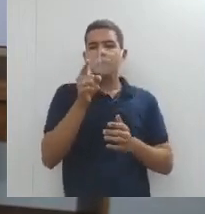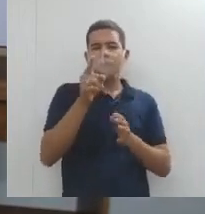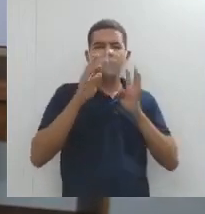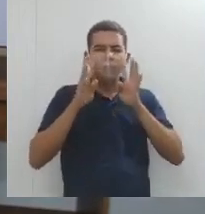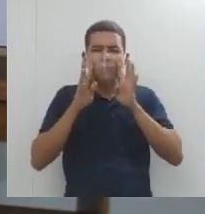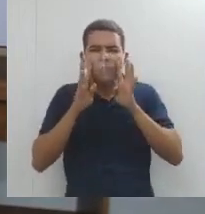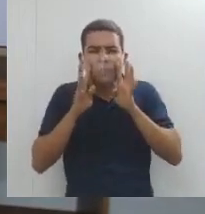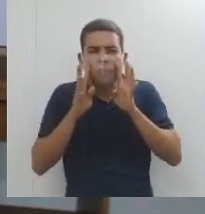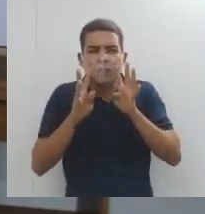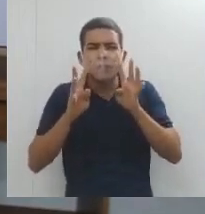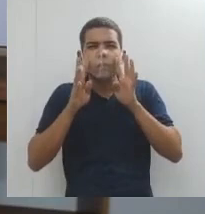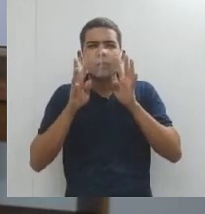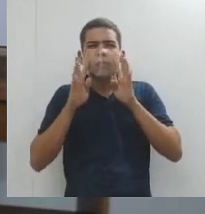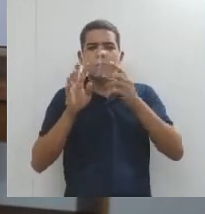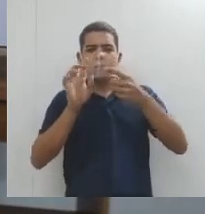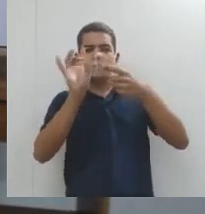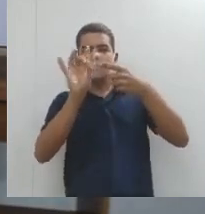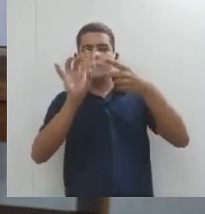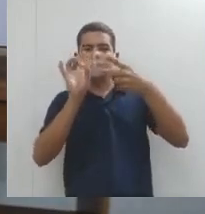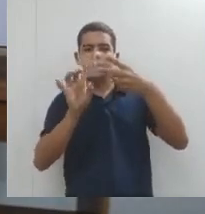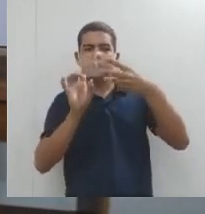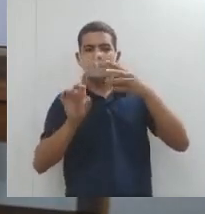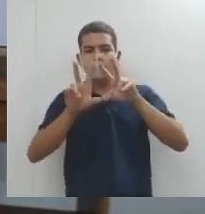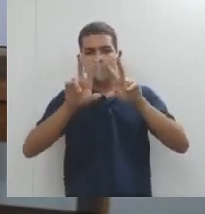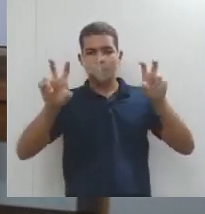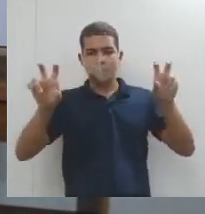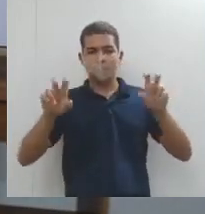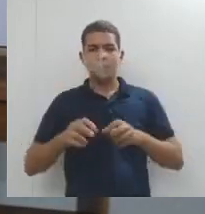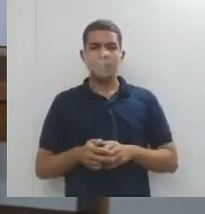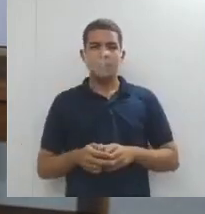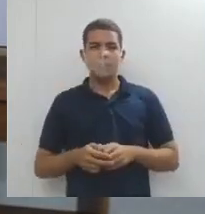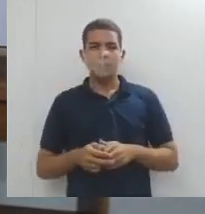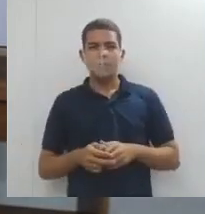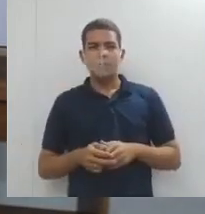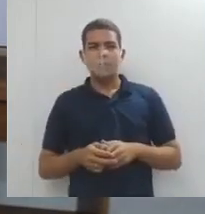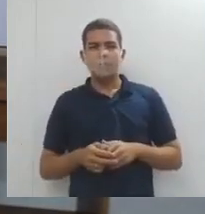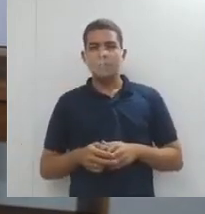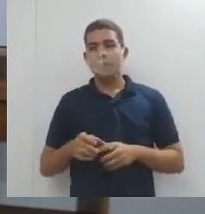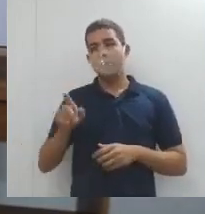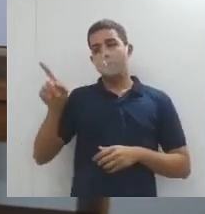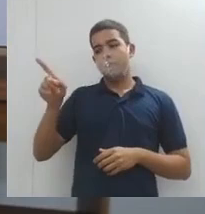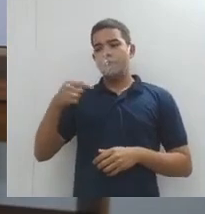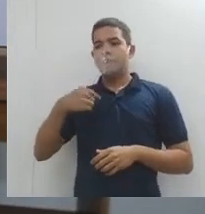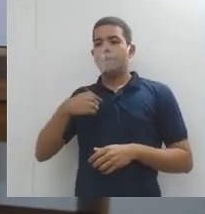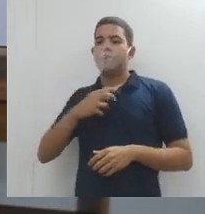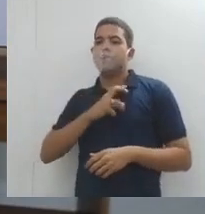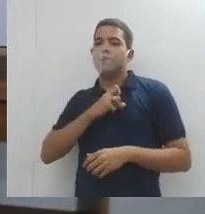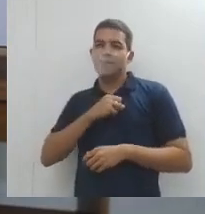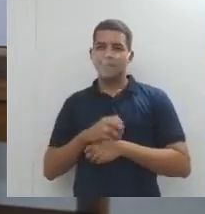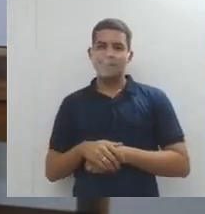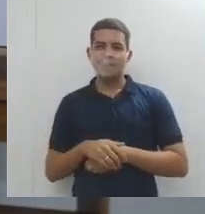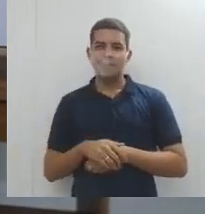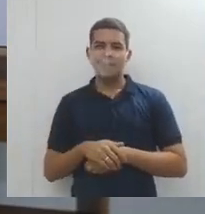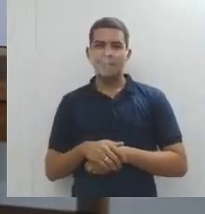bem atenção nessas três frases que eu coloquei aí, tá? Ele me ama,